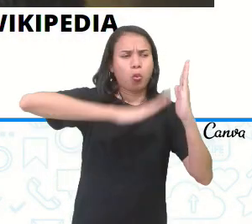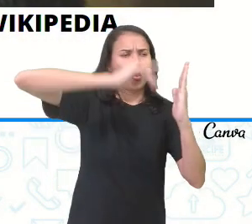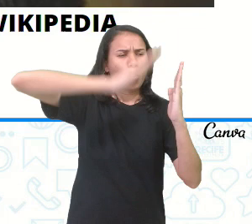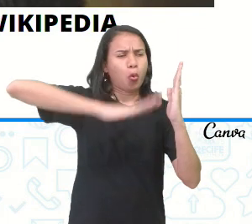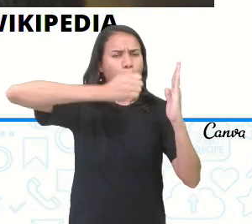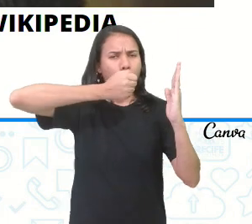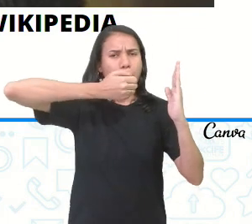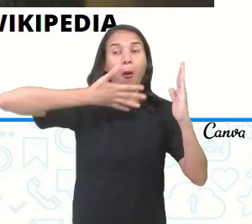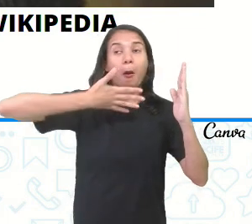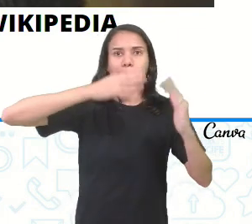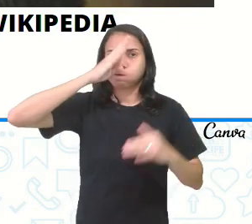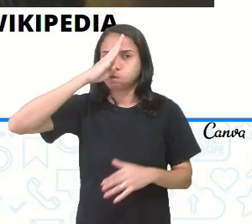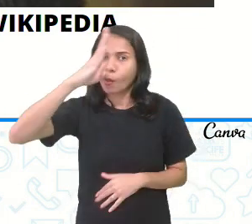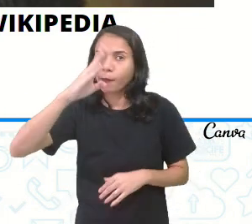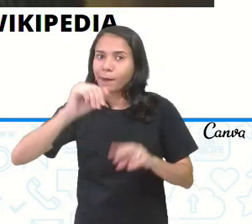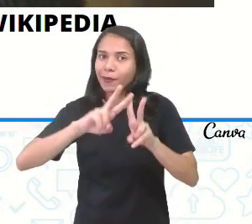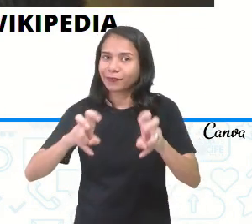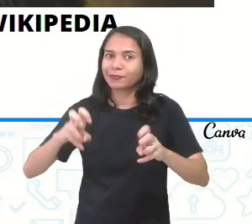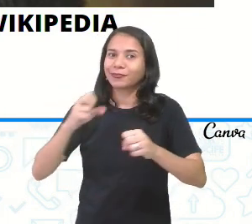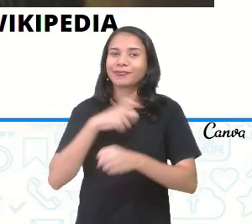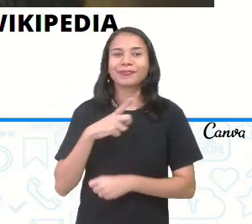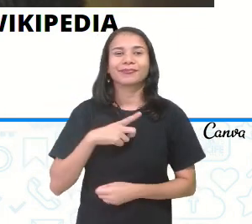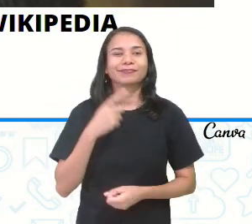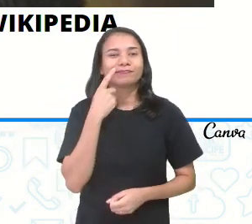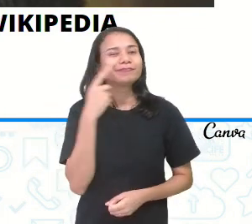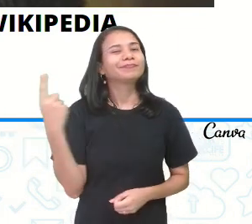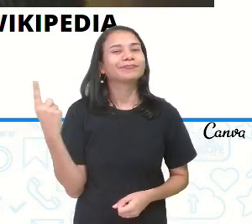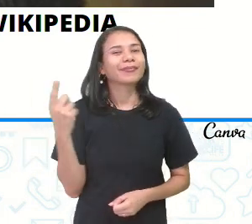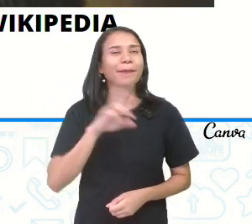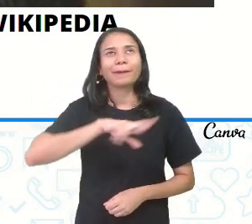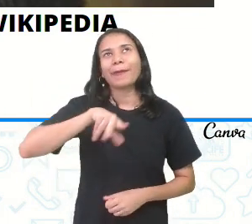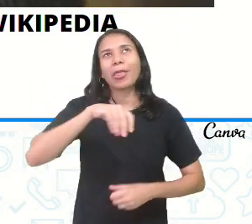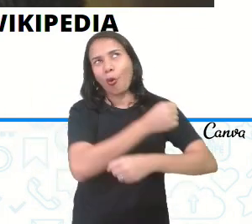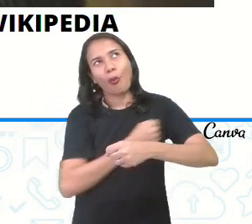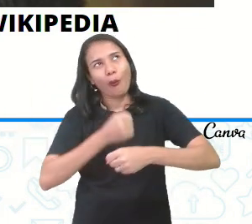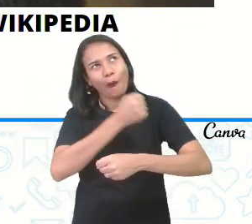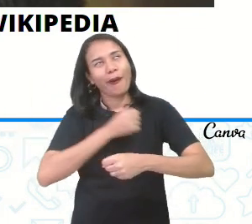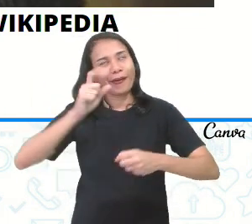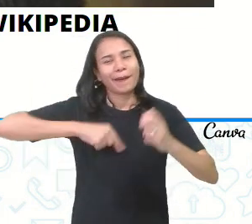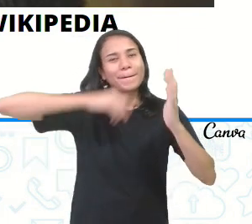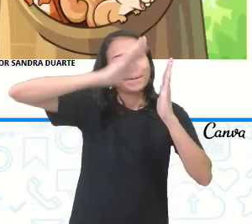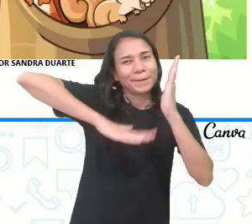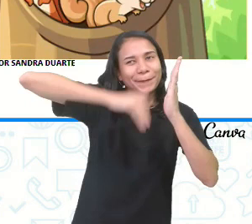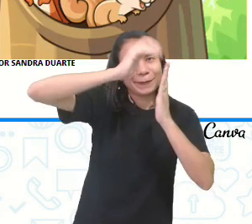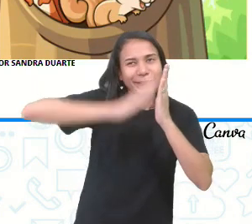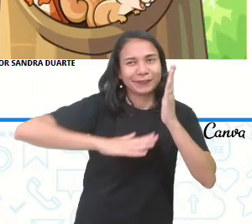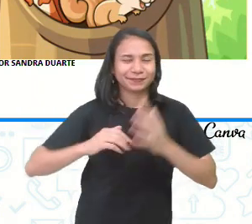fala. Principalmente em relação à cozinha, né? Mas ele não era cozinheiro, não. Ele era pintor.